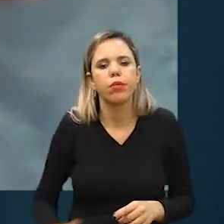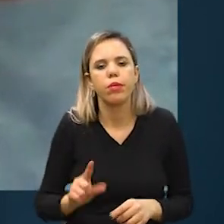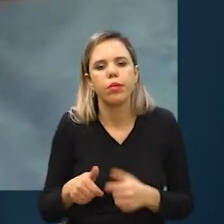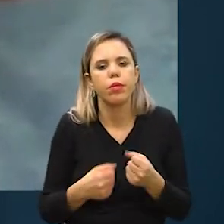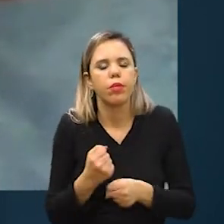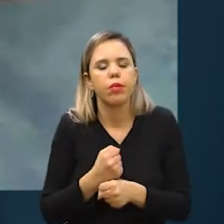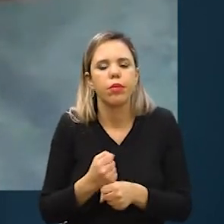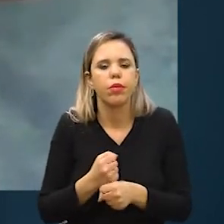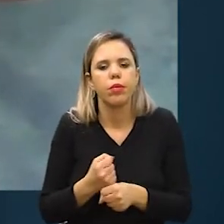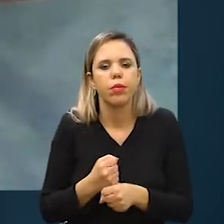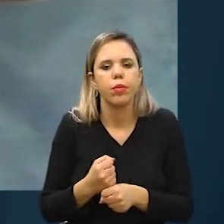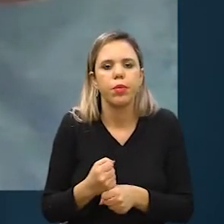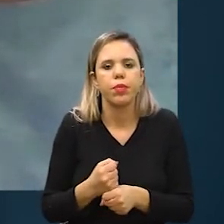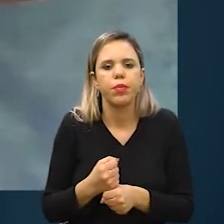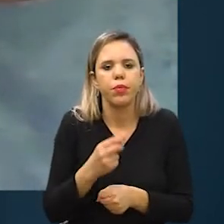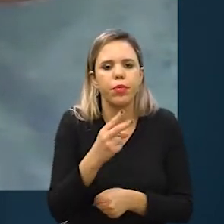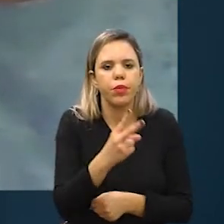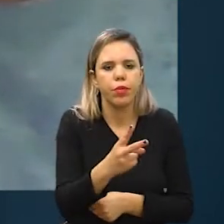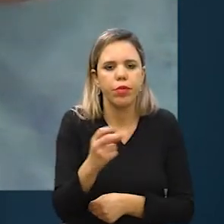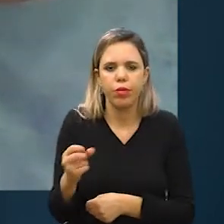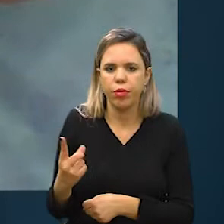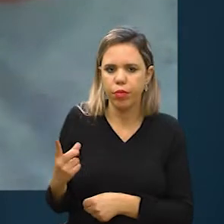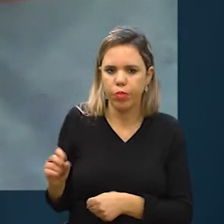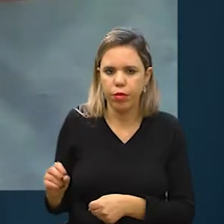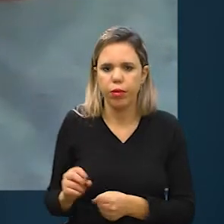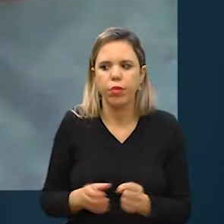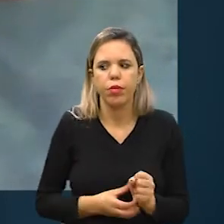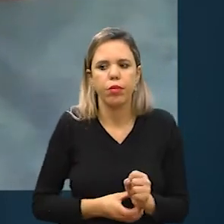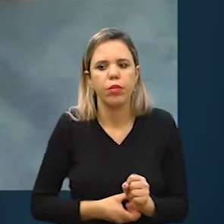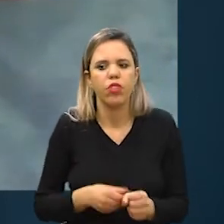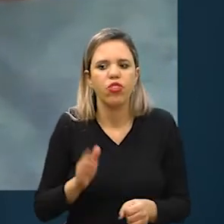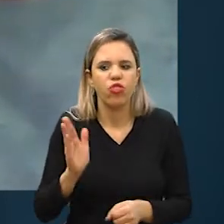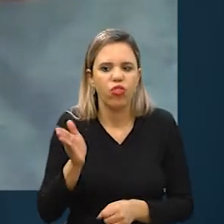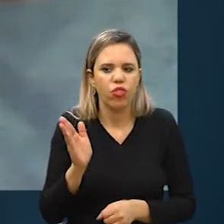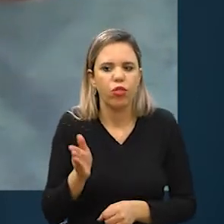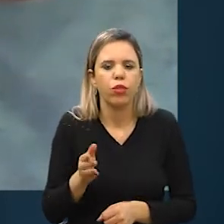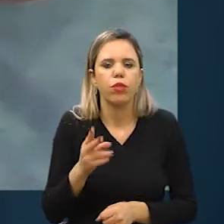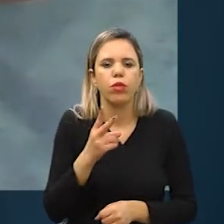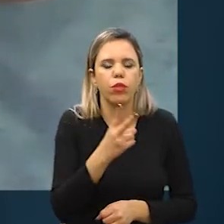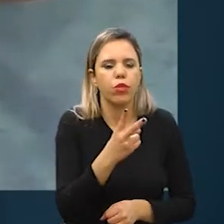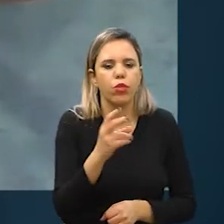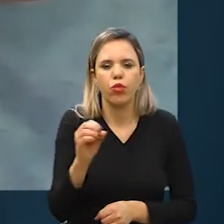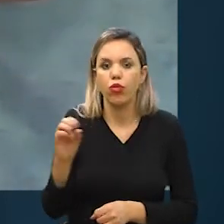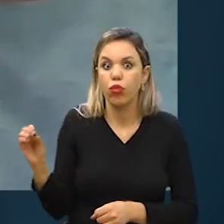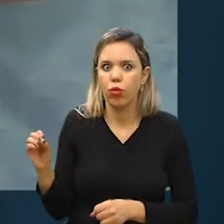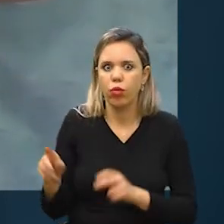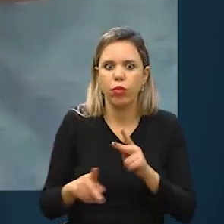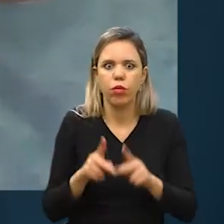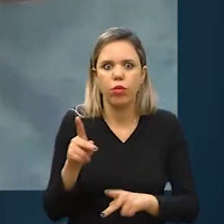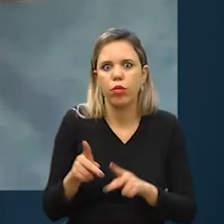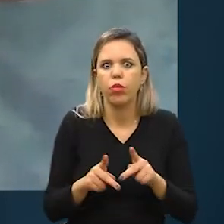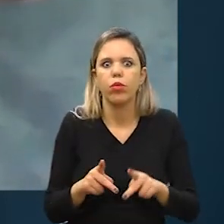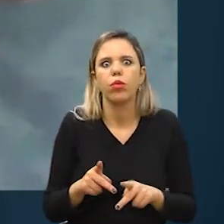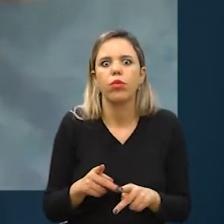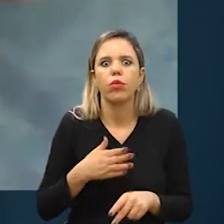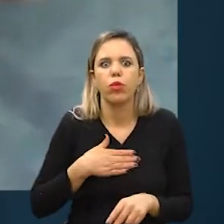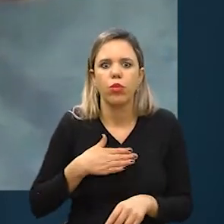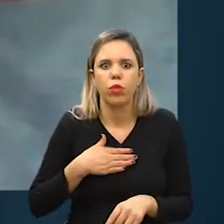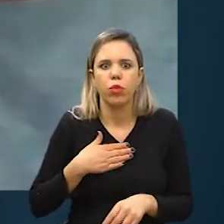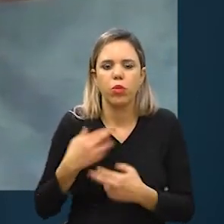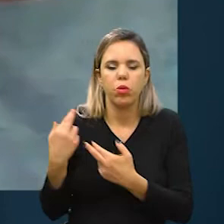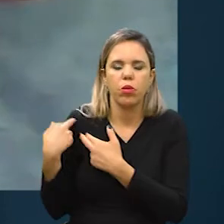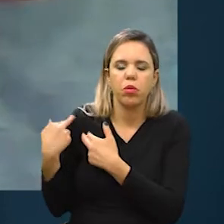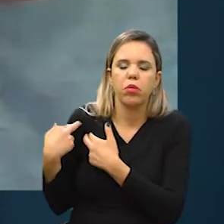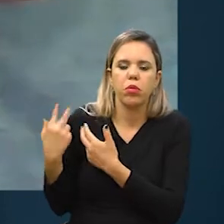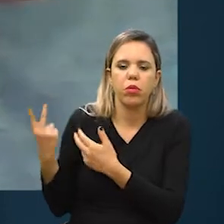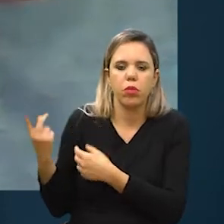alguns anos, né, exatamente no ano de 2010, eu já estava com 200 franqueados embaixo do meu